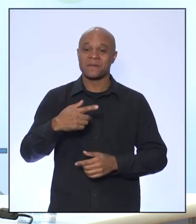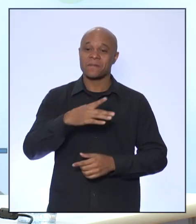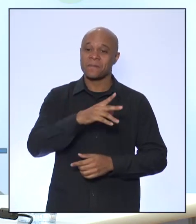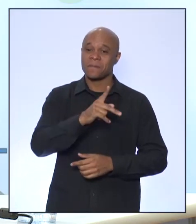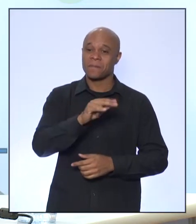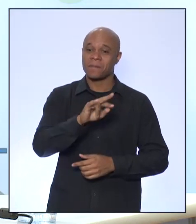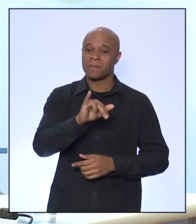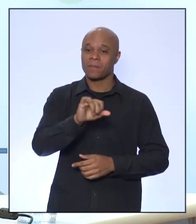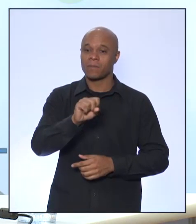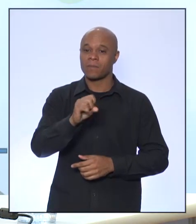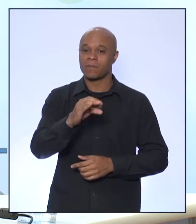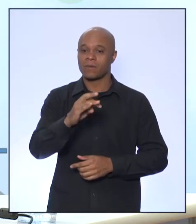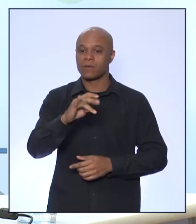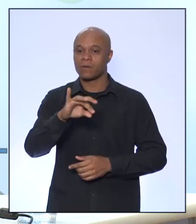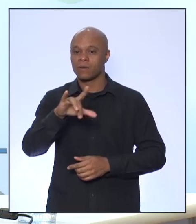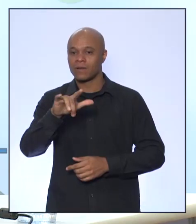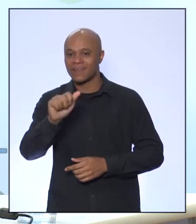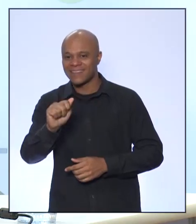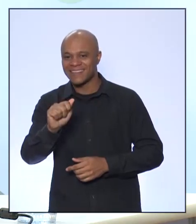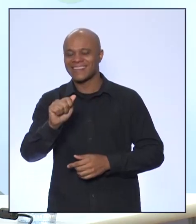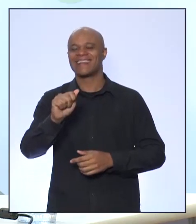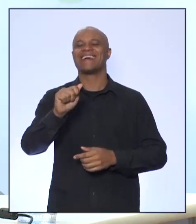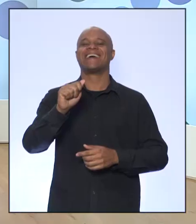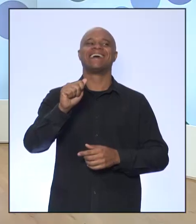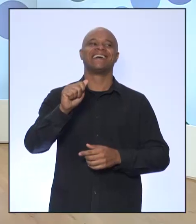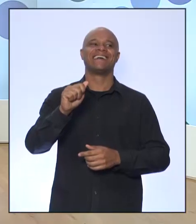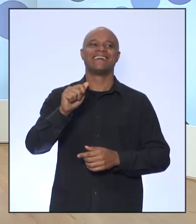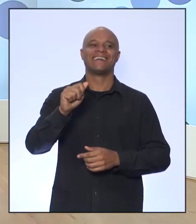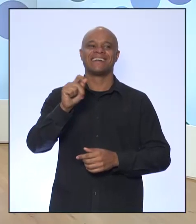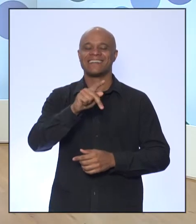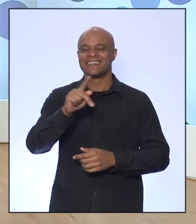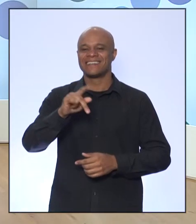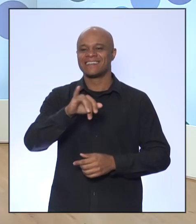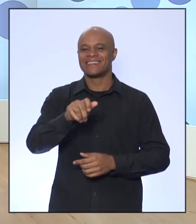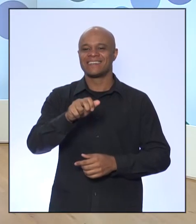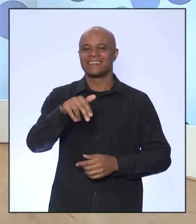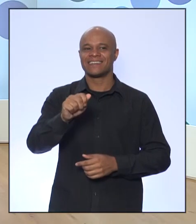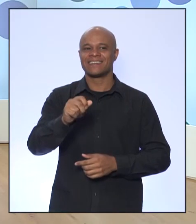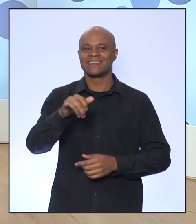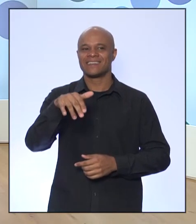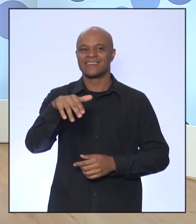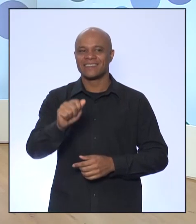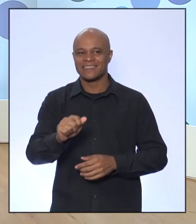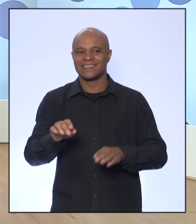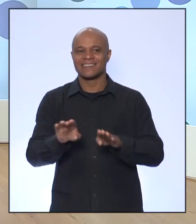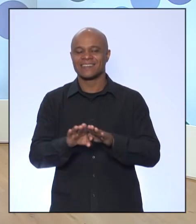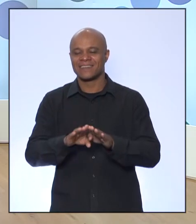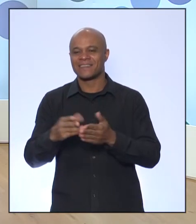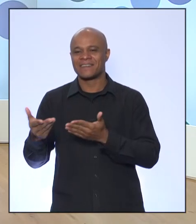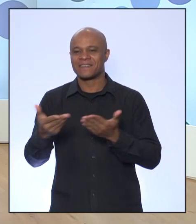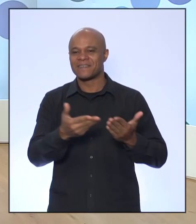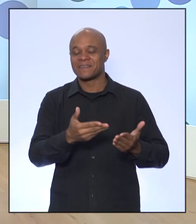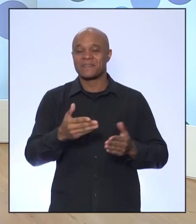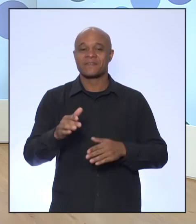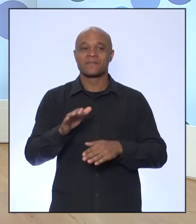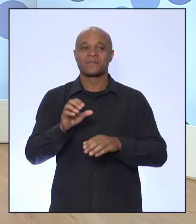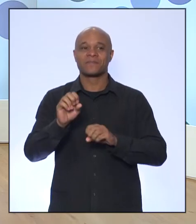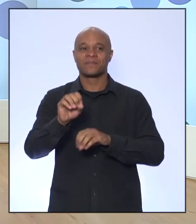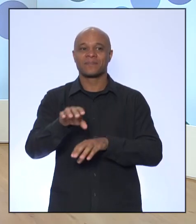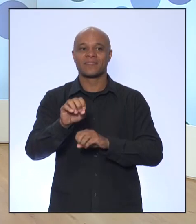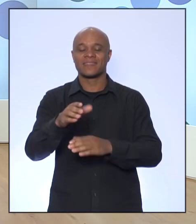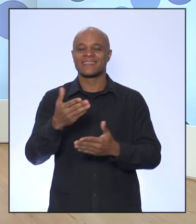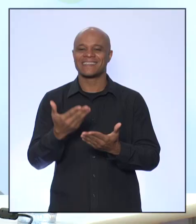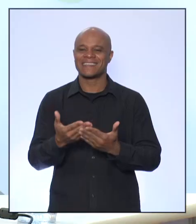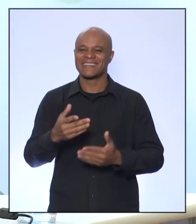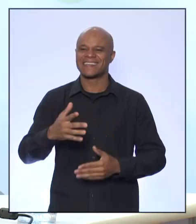ser a mediadora da nossa aula de História com a professora Janaína, que será a nossa professora convidada para estar ministrando essa aula.